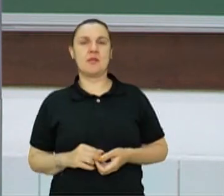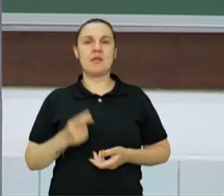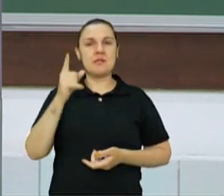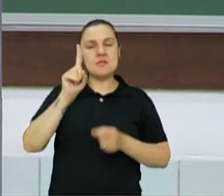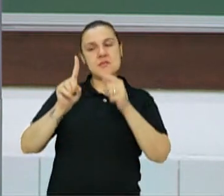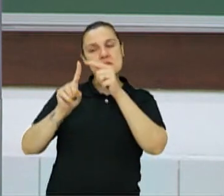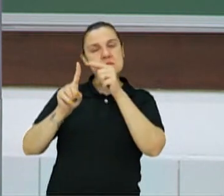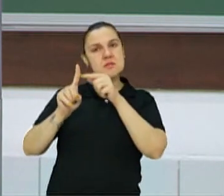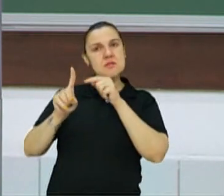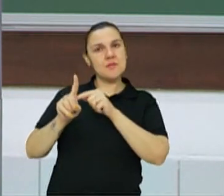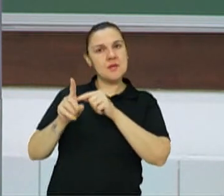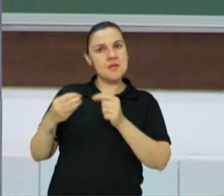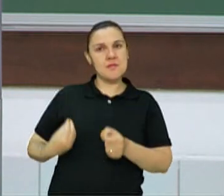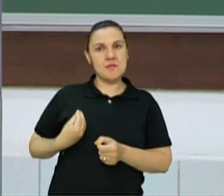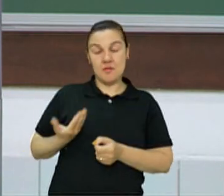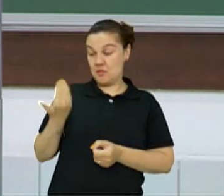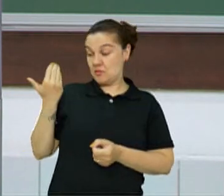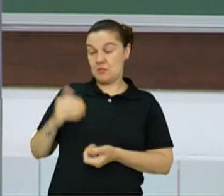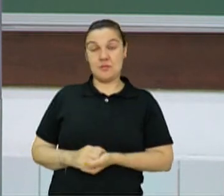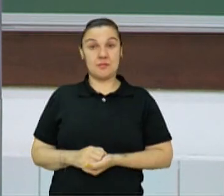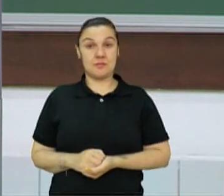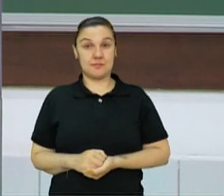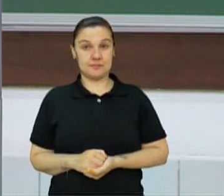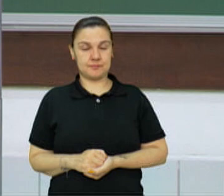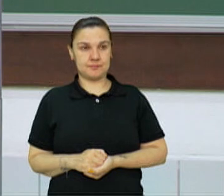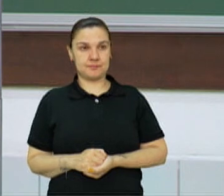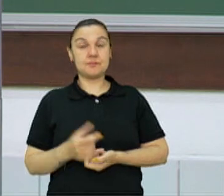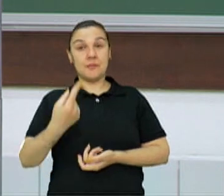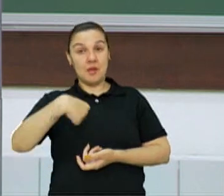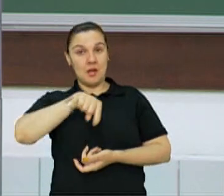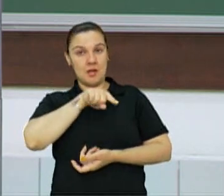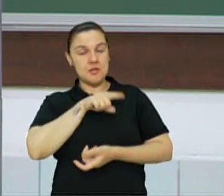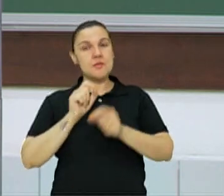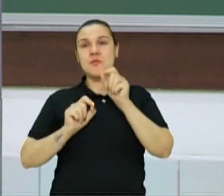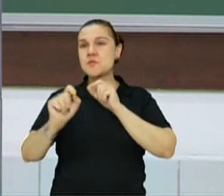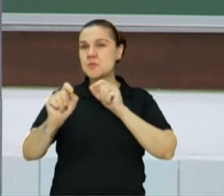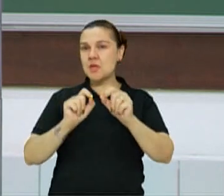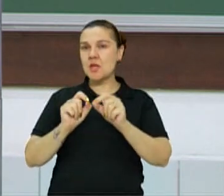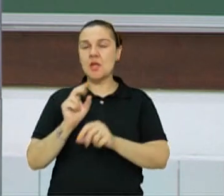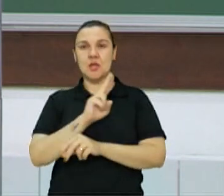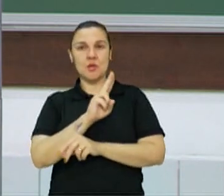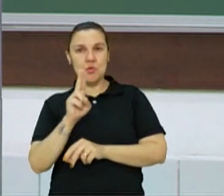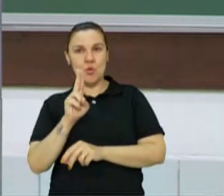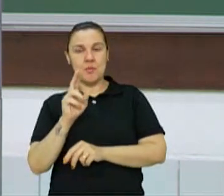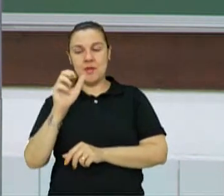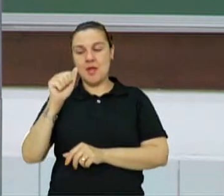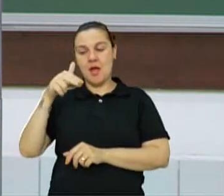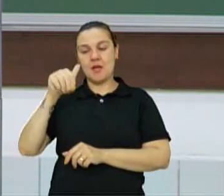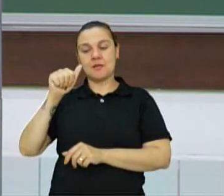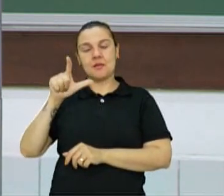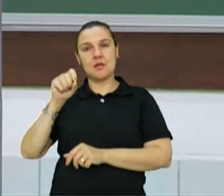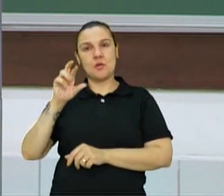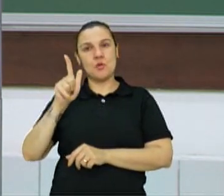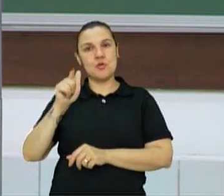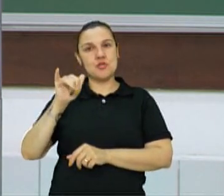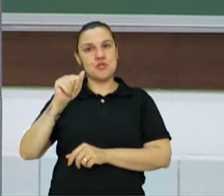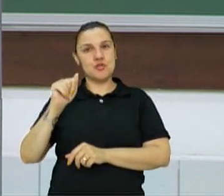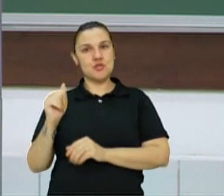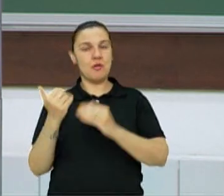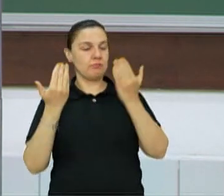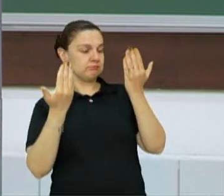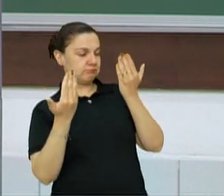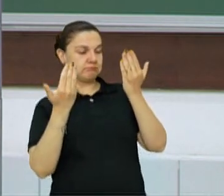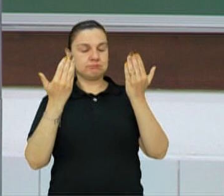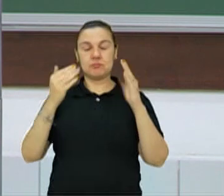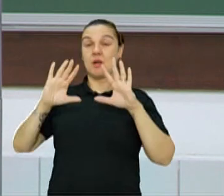dessas espécies que viveram anteriormente? Nós fazemos, pessoal, através de analogias. Essa é uma